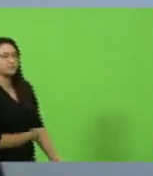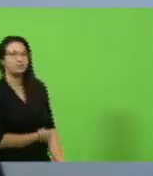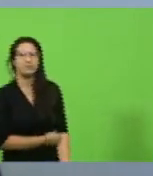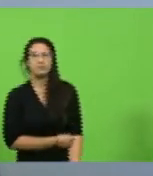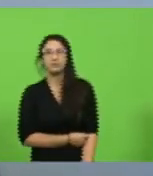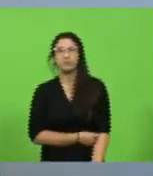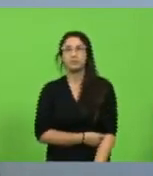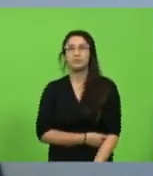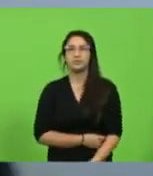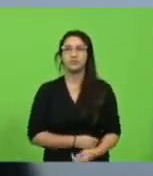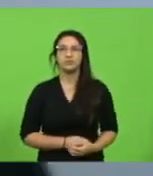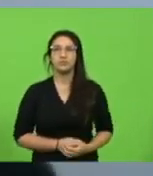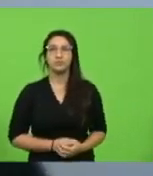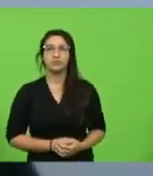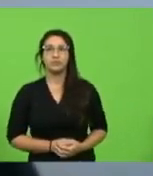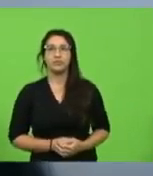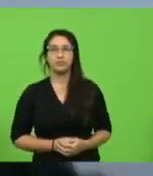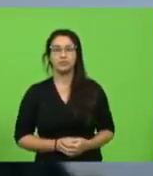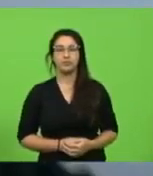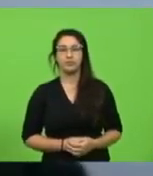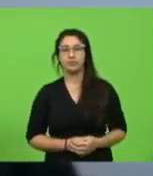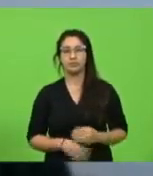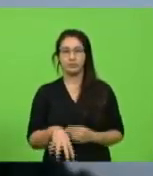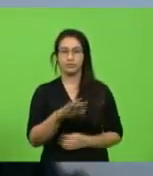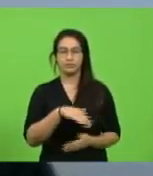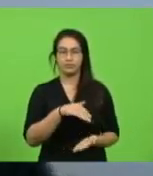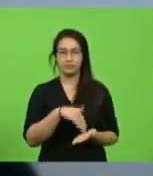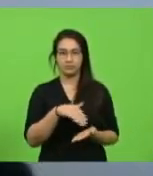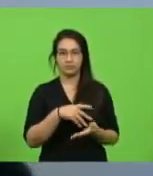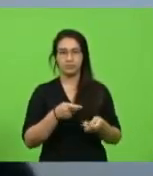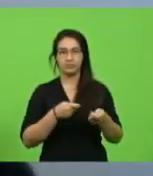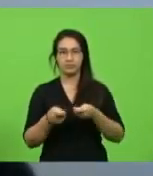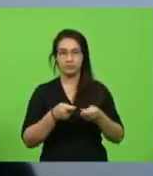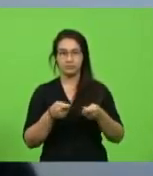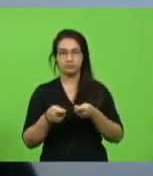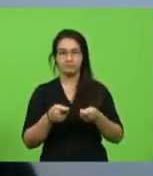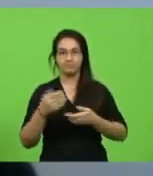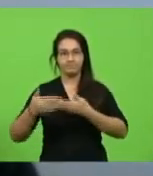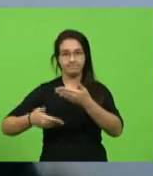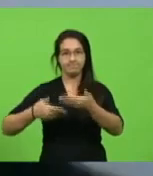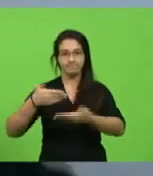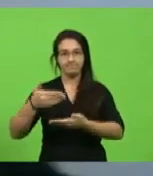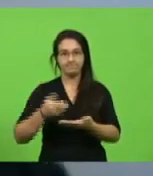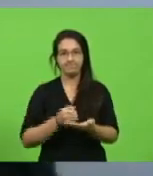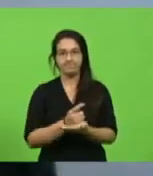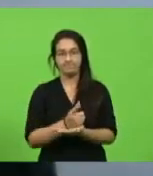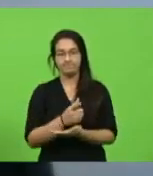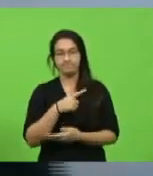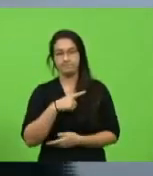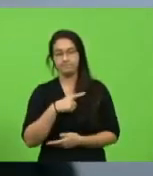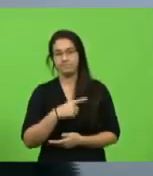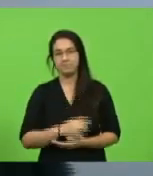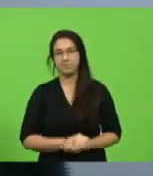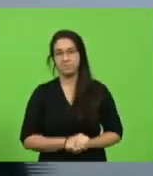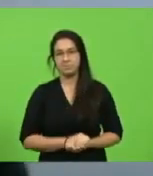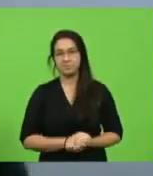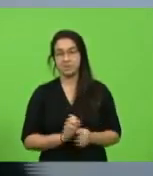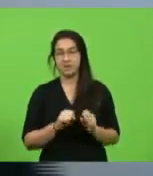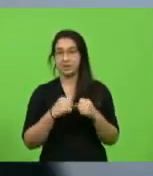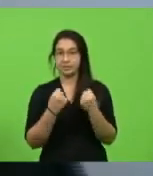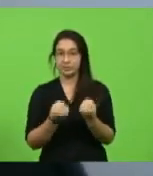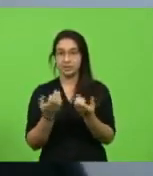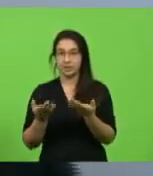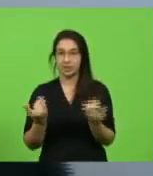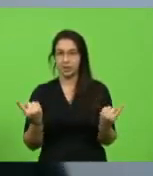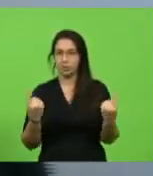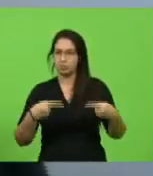processo que tramitou no âmbito da Secretaria de Estado da Administração. a própria defesa, aliás, contrariando